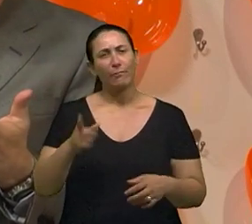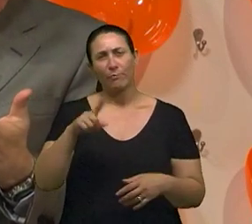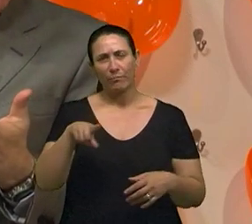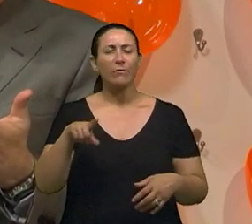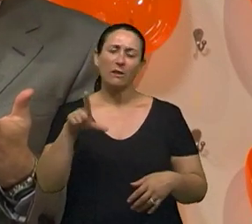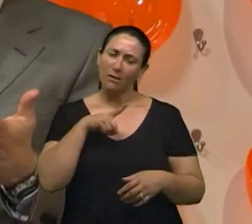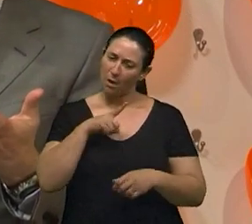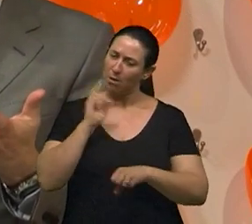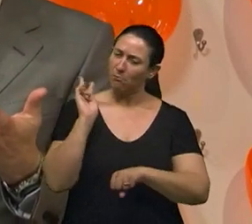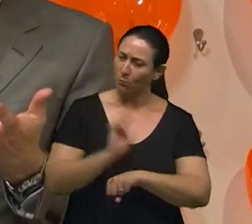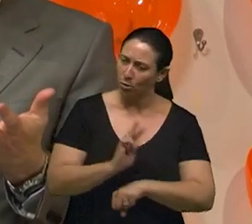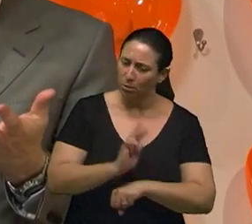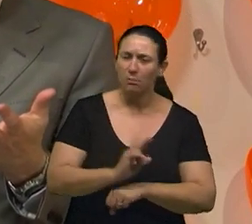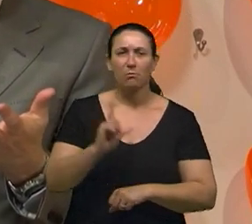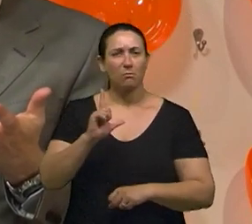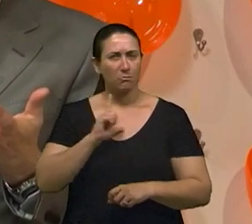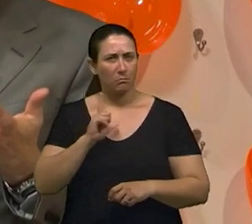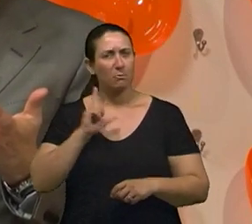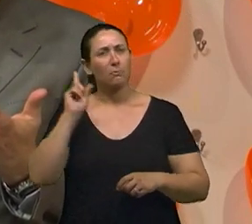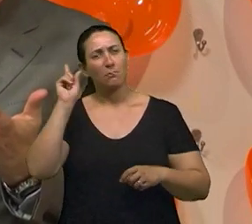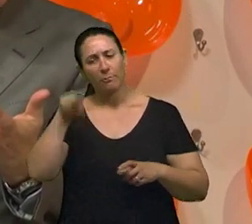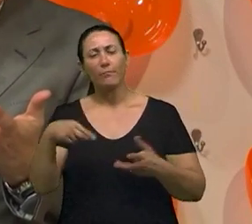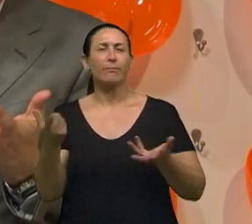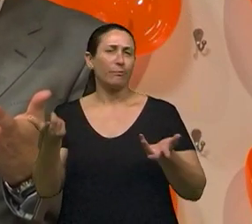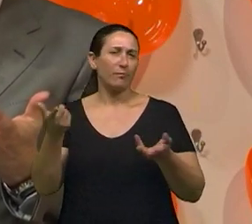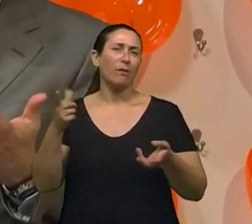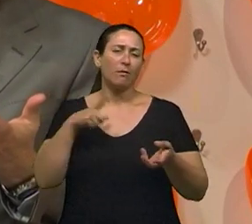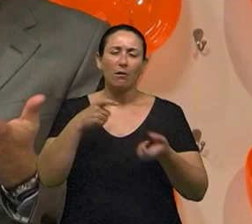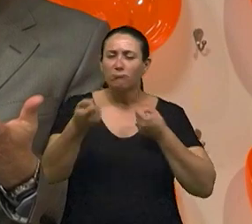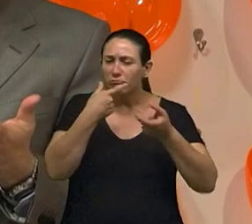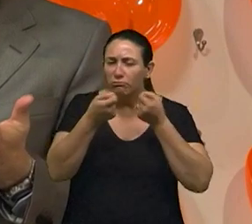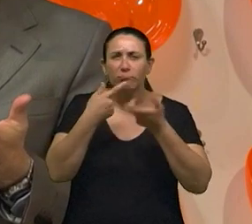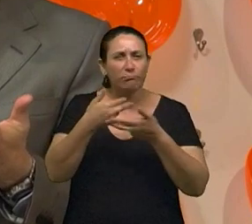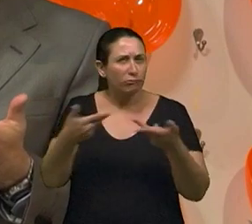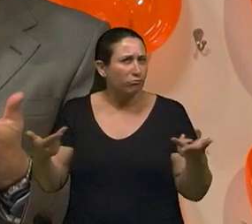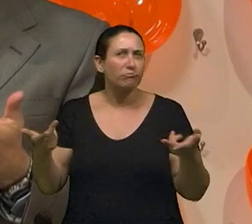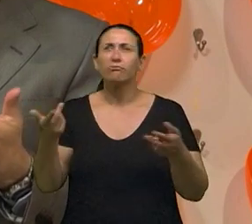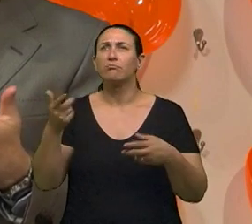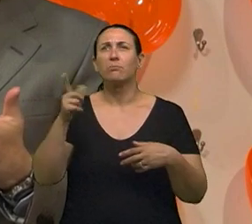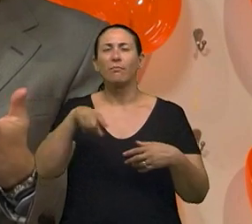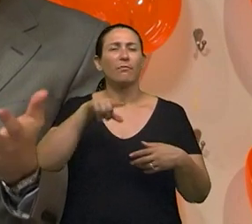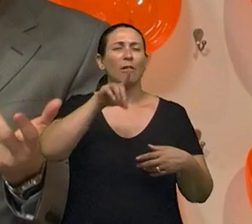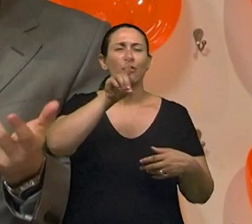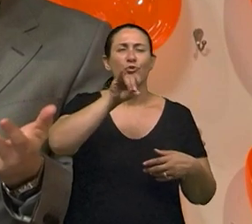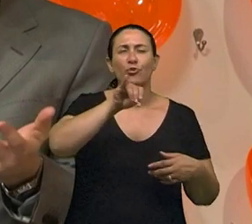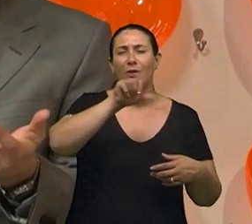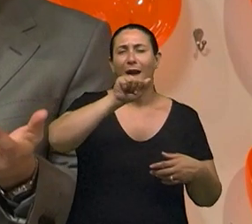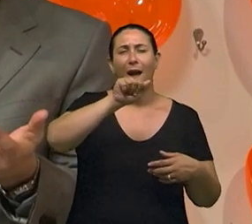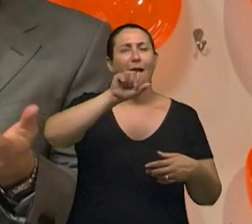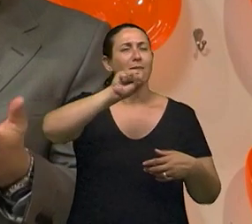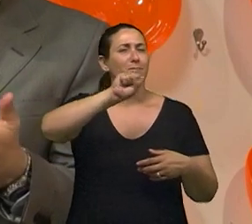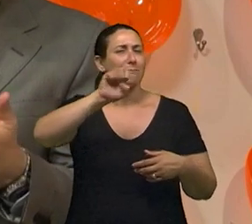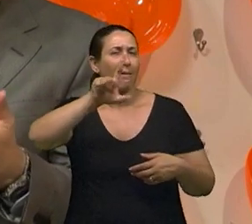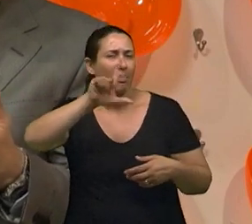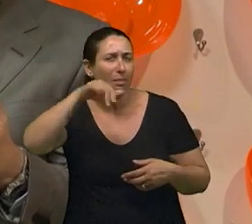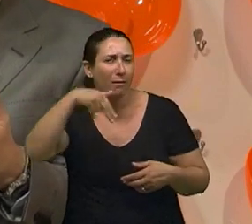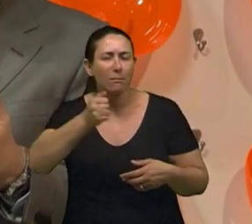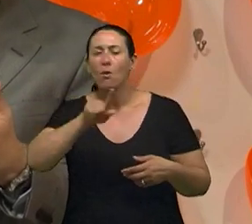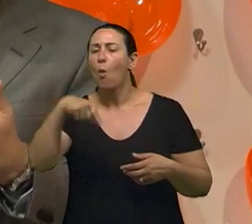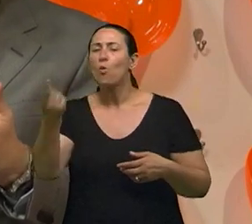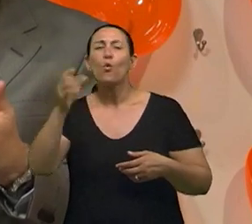condroprotetores conhecidos como sulfato de condroitina glicosamina né as diacerein outros cond protetor os